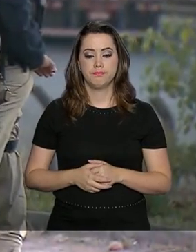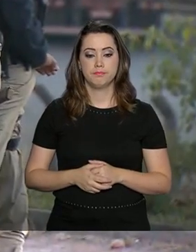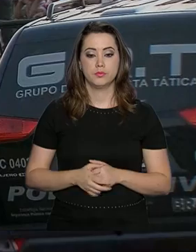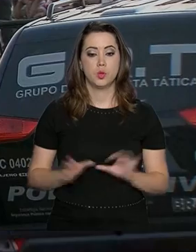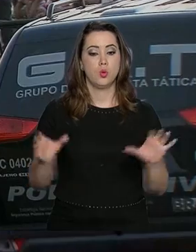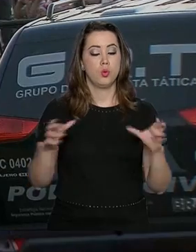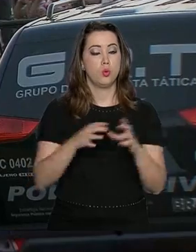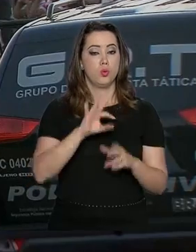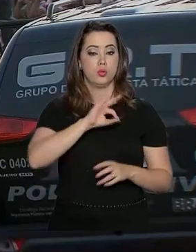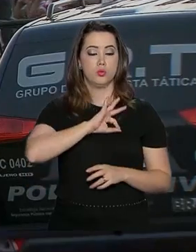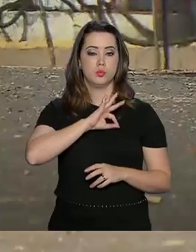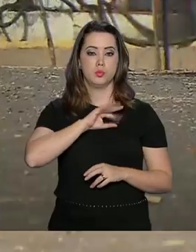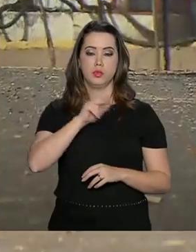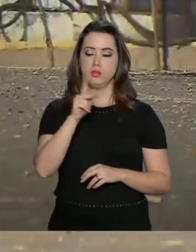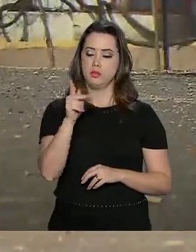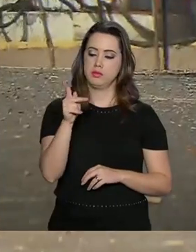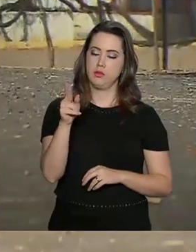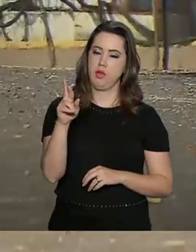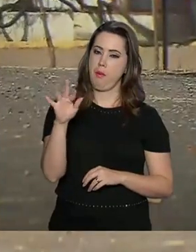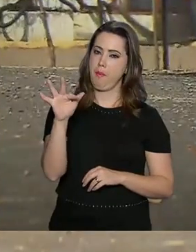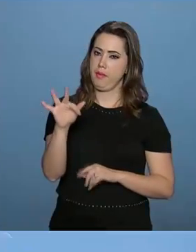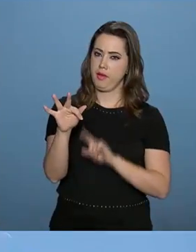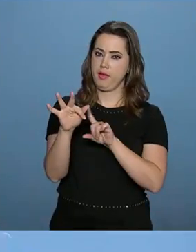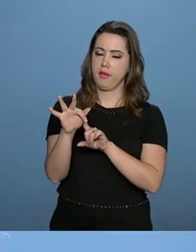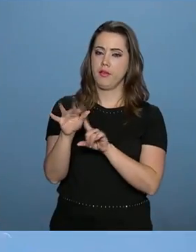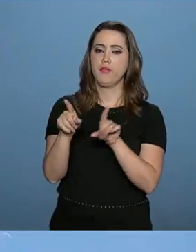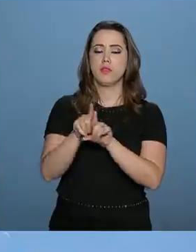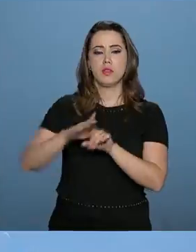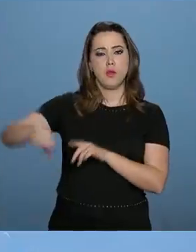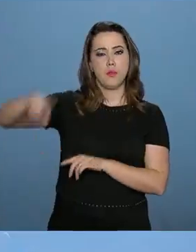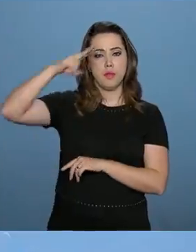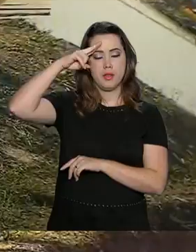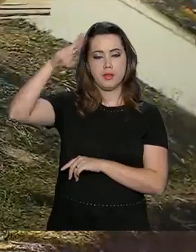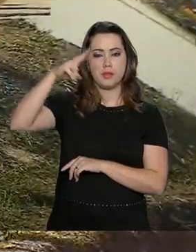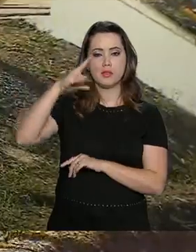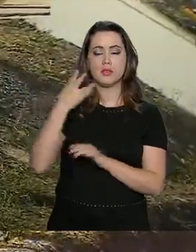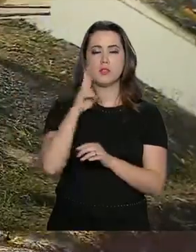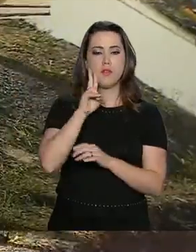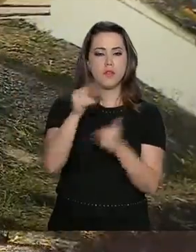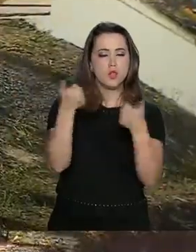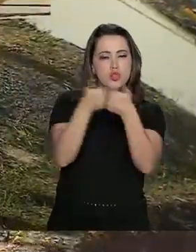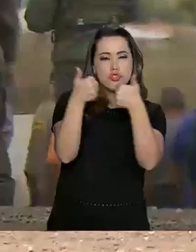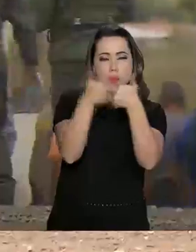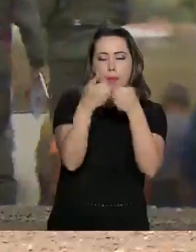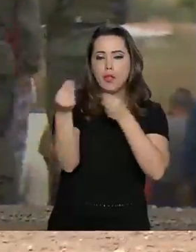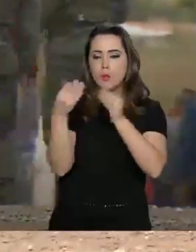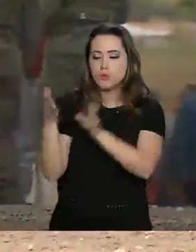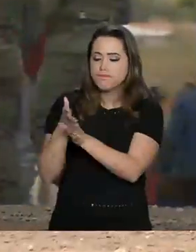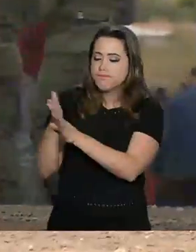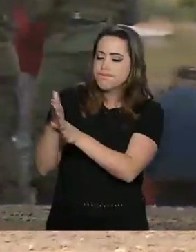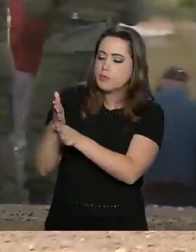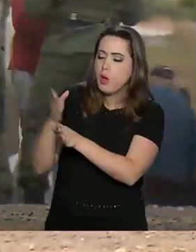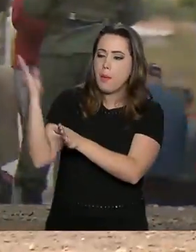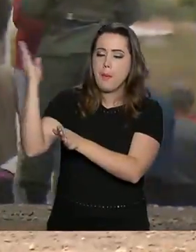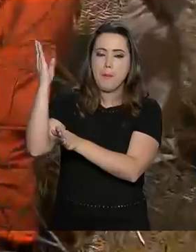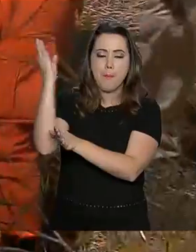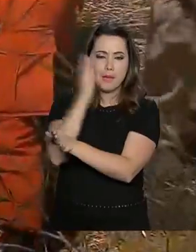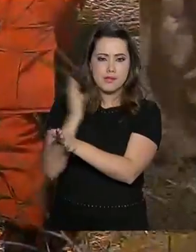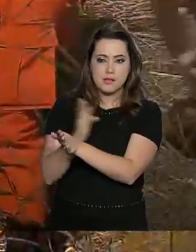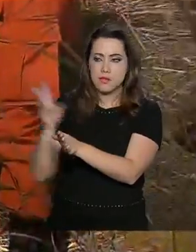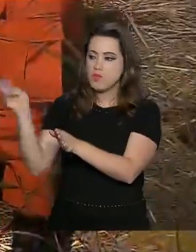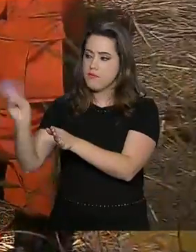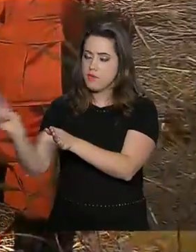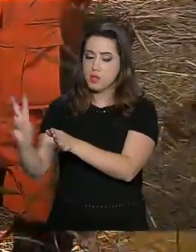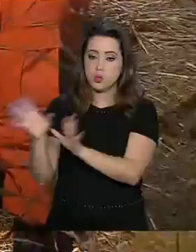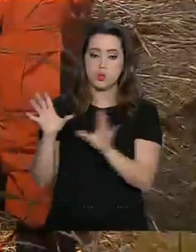Agentes da Polícia Rodoviária Federal e do Exército Brasileiro acompanham de perto a movimentação na fronteira entre Brasil e Venezuela.